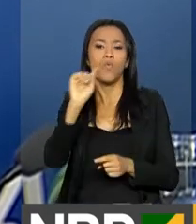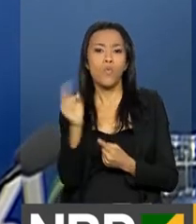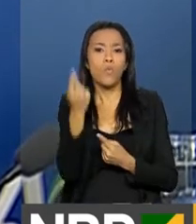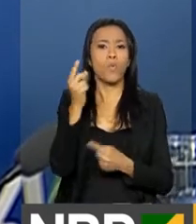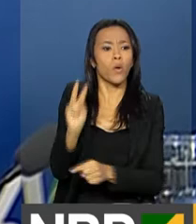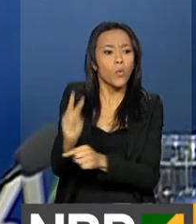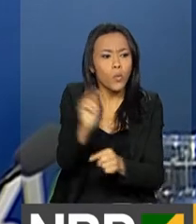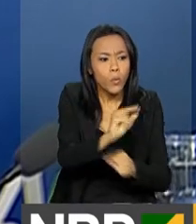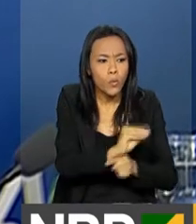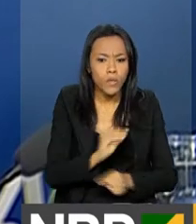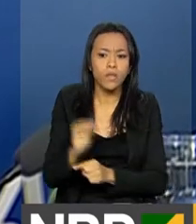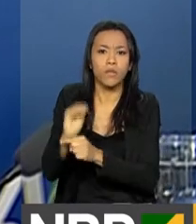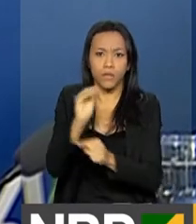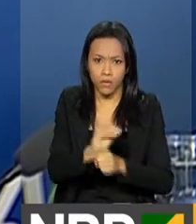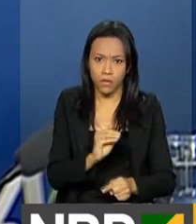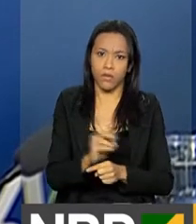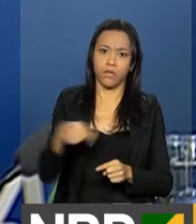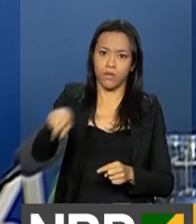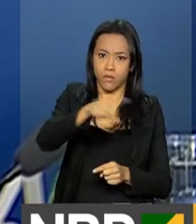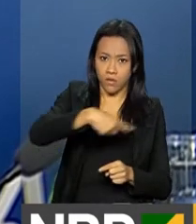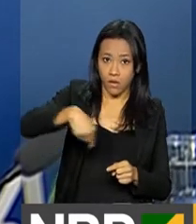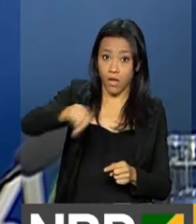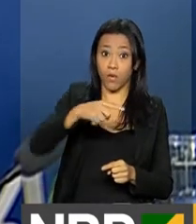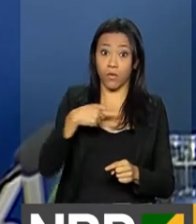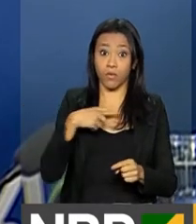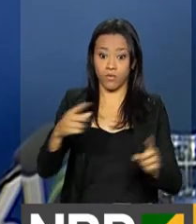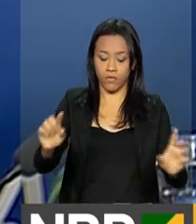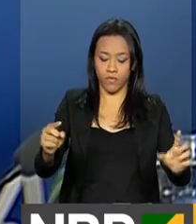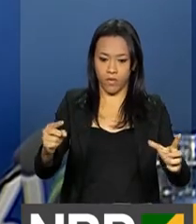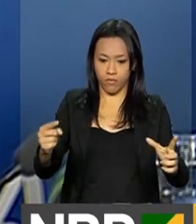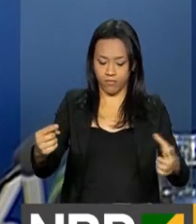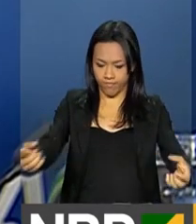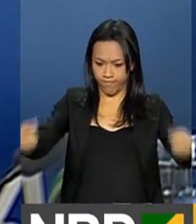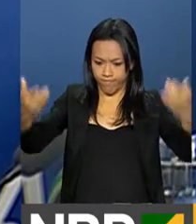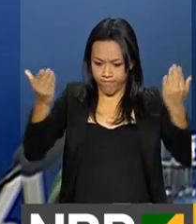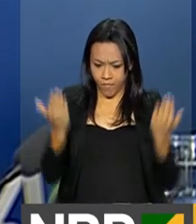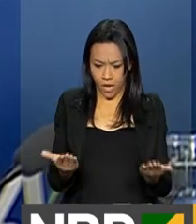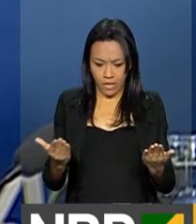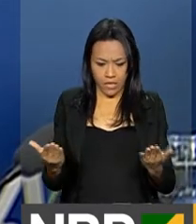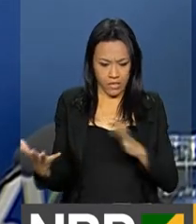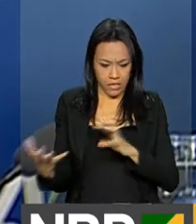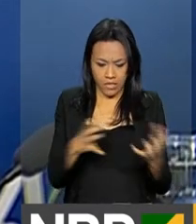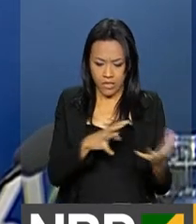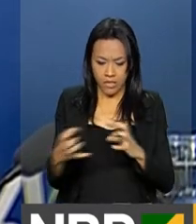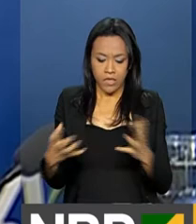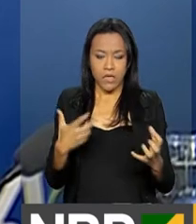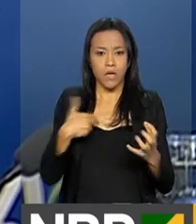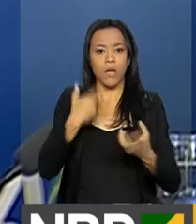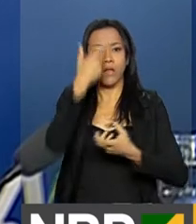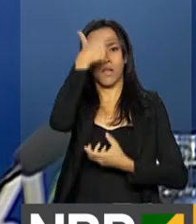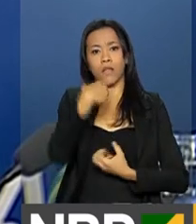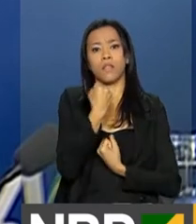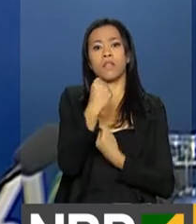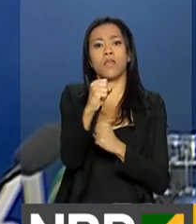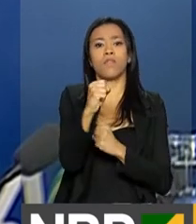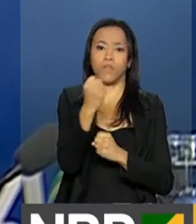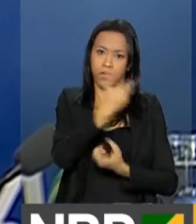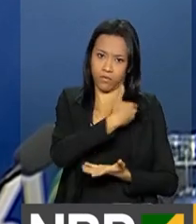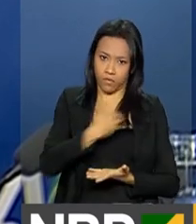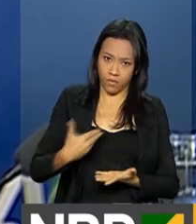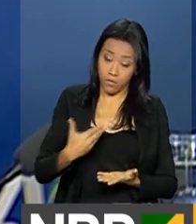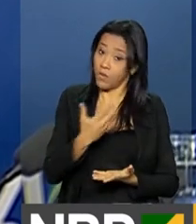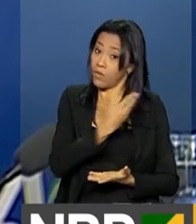do Estado, quando comparece no contencioso, para naturalmente defender o poder público. Mas outra,